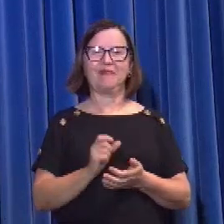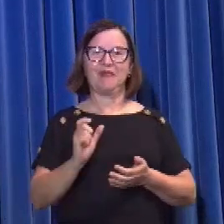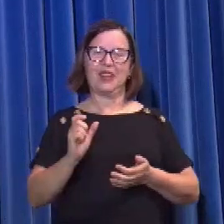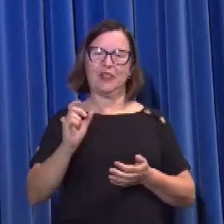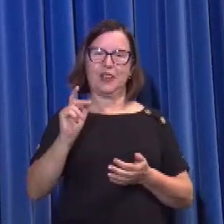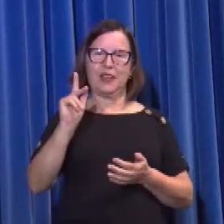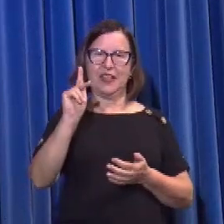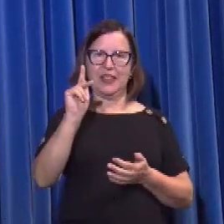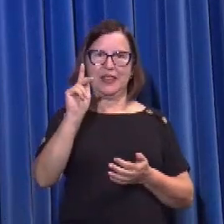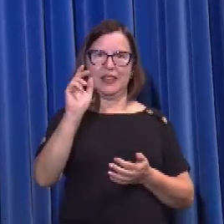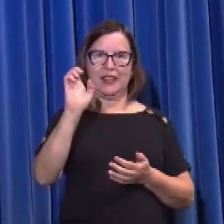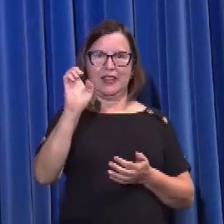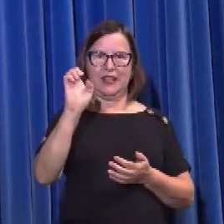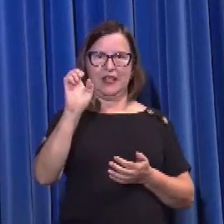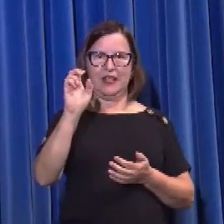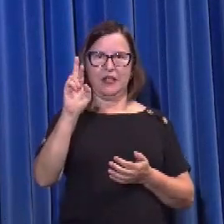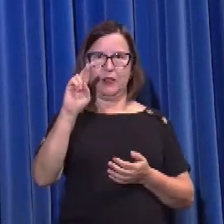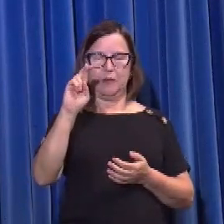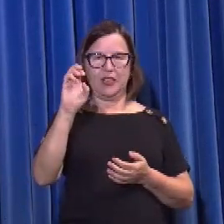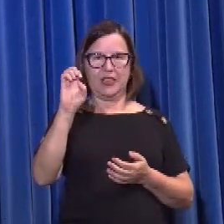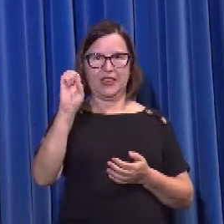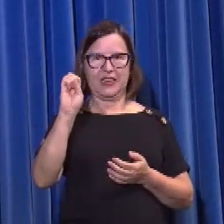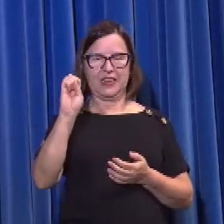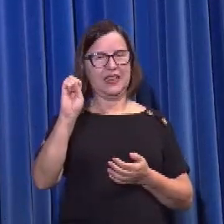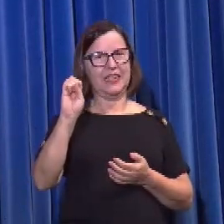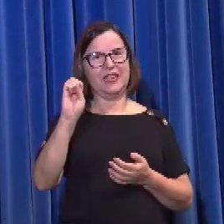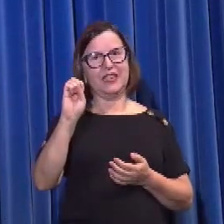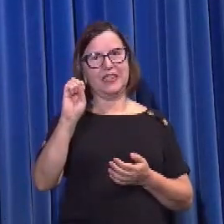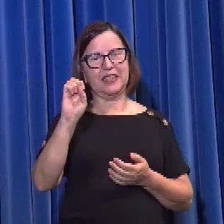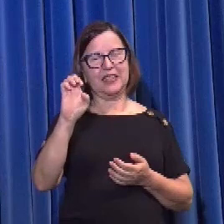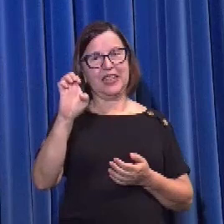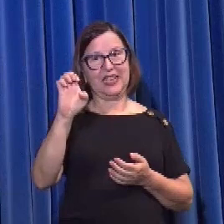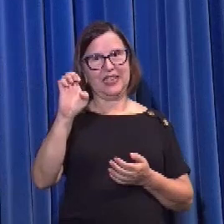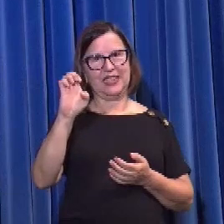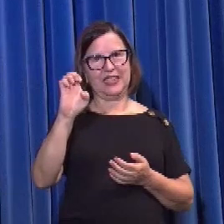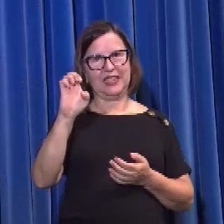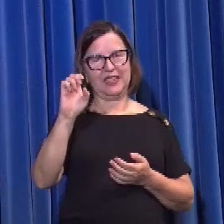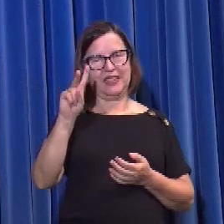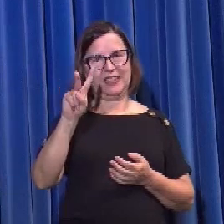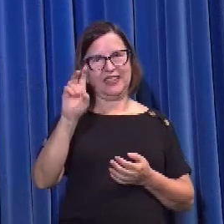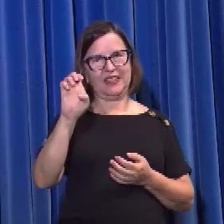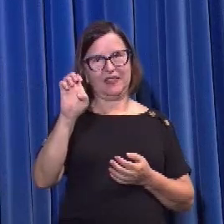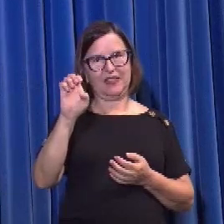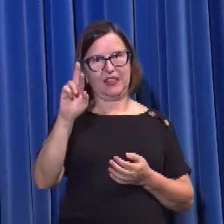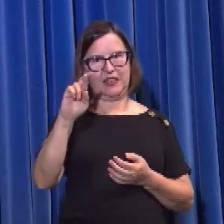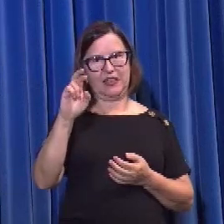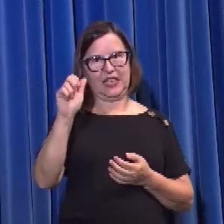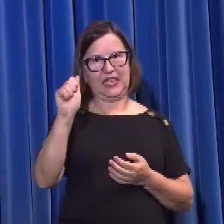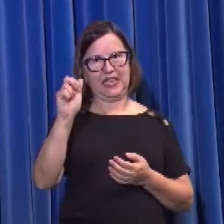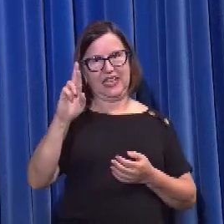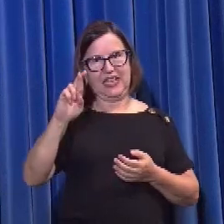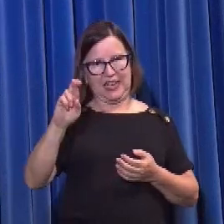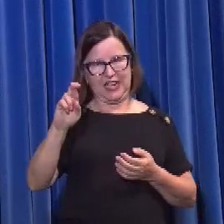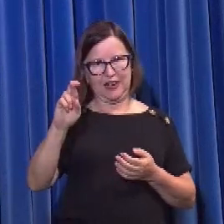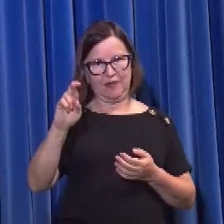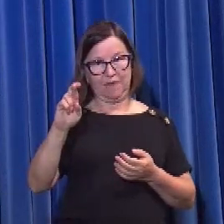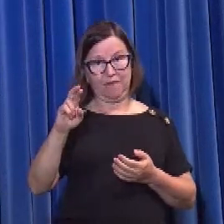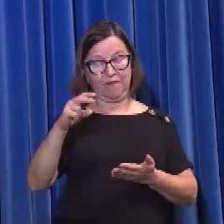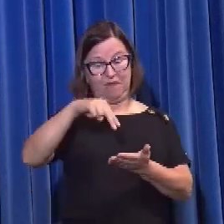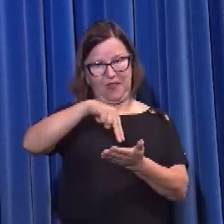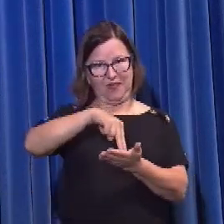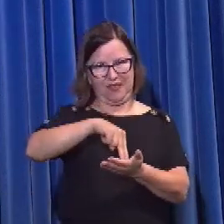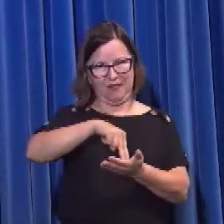grego, ela está como upomeno. E essa palavra upomeno, ela tem